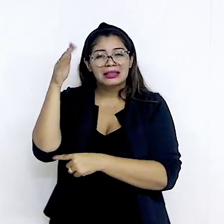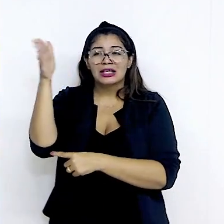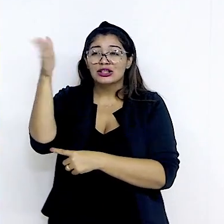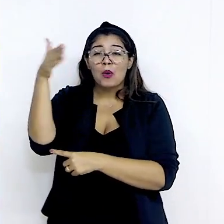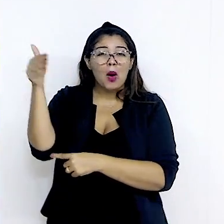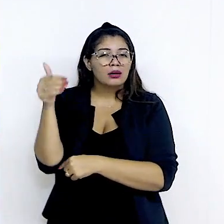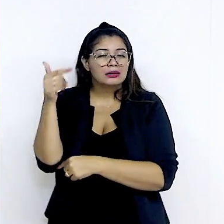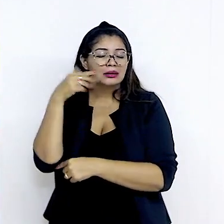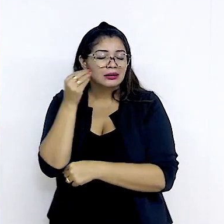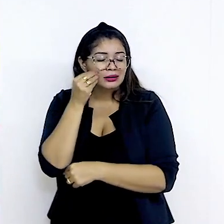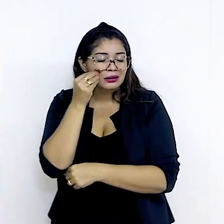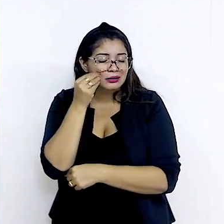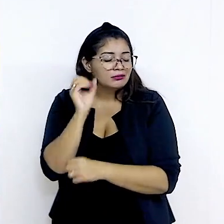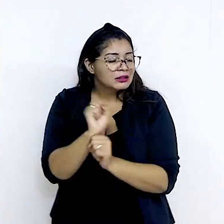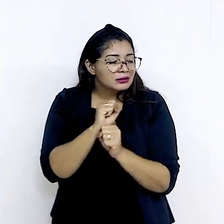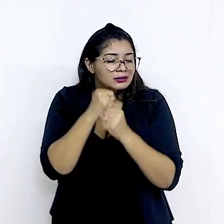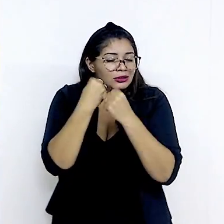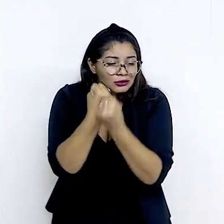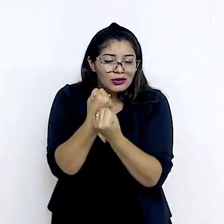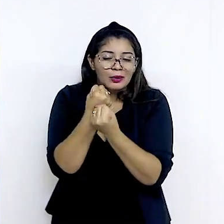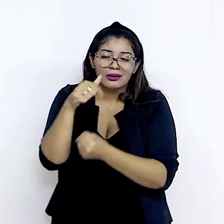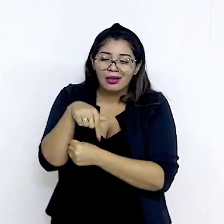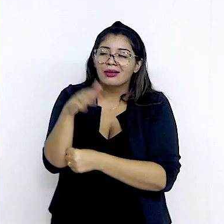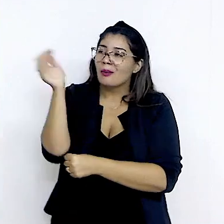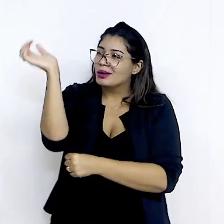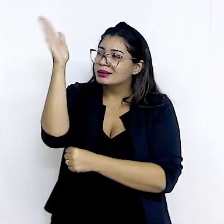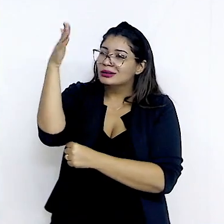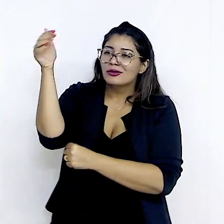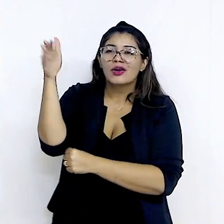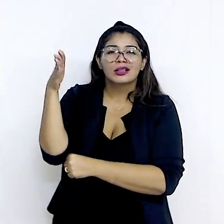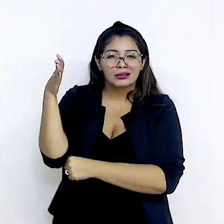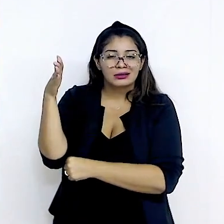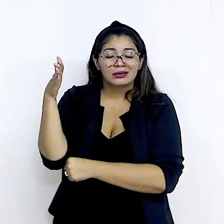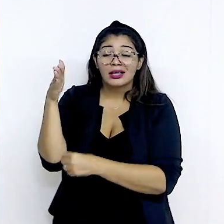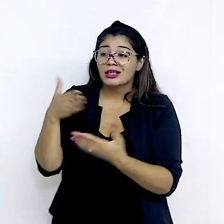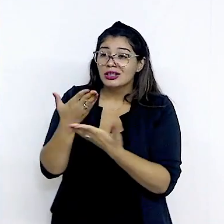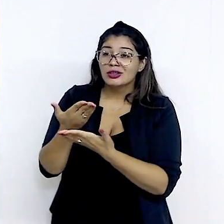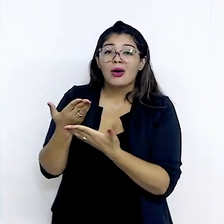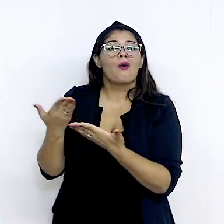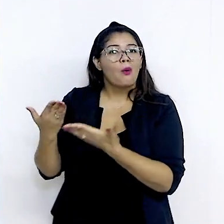desafio, tenta, se esforça para colocar o Brasil nesse campo